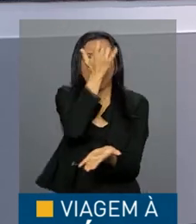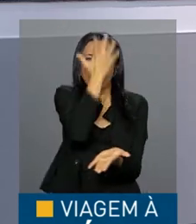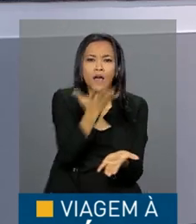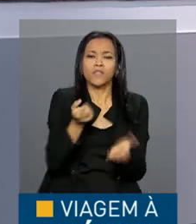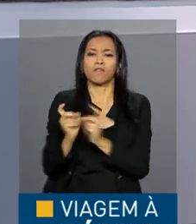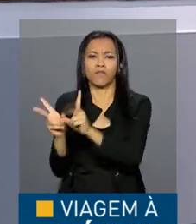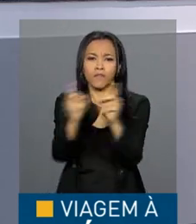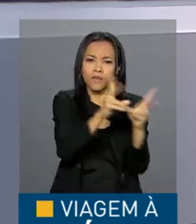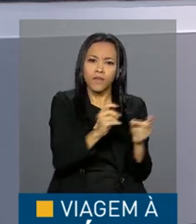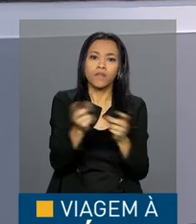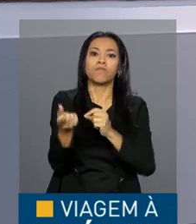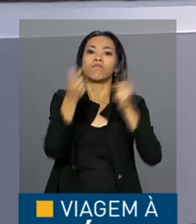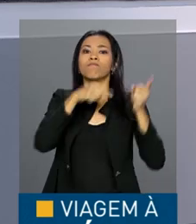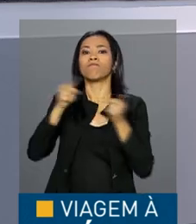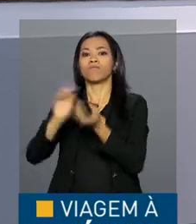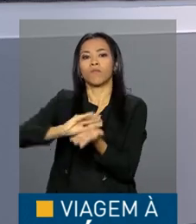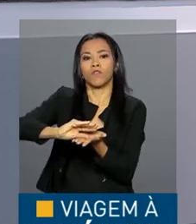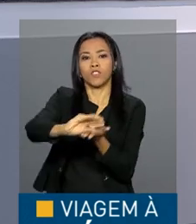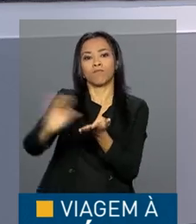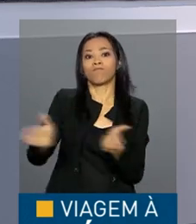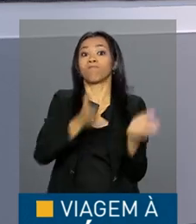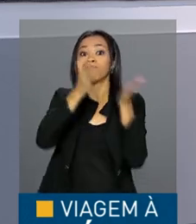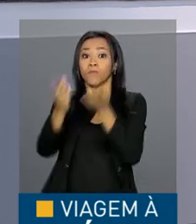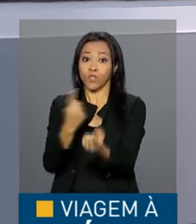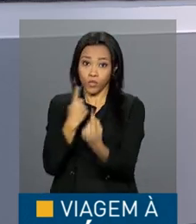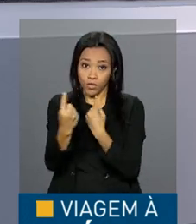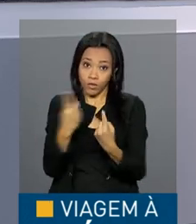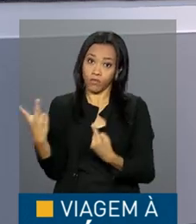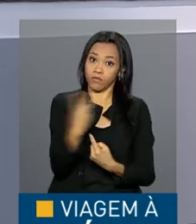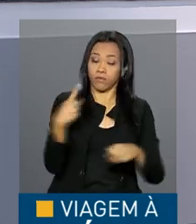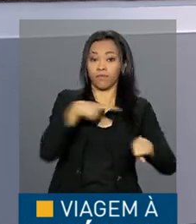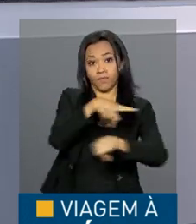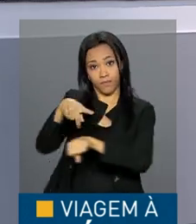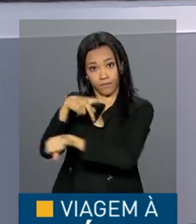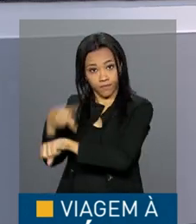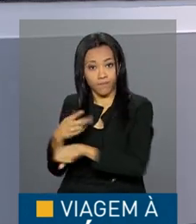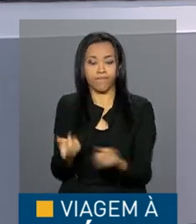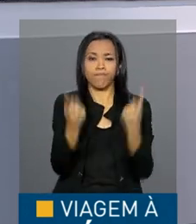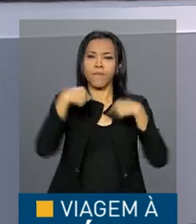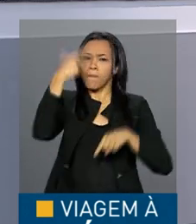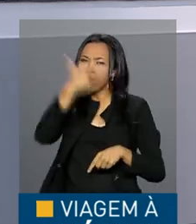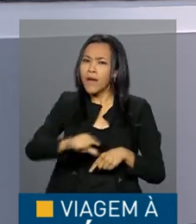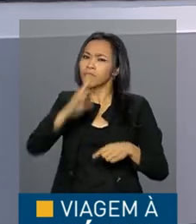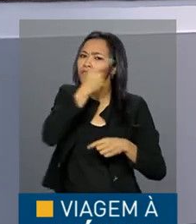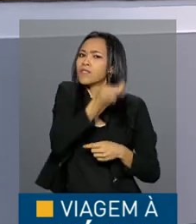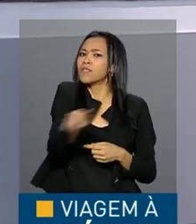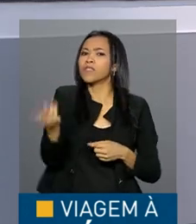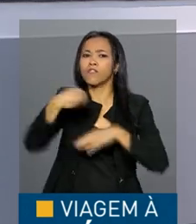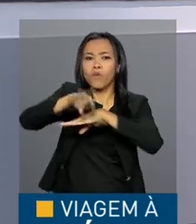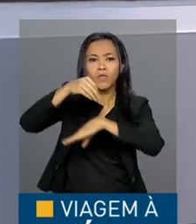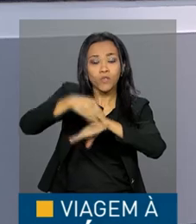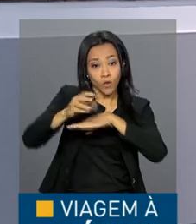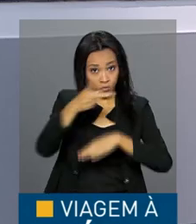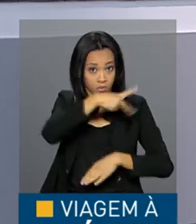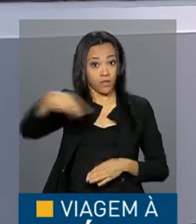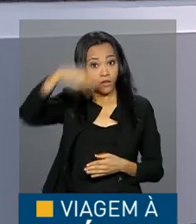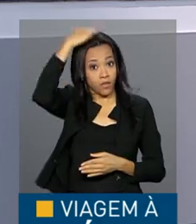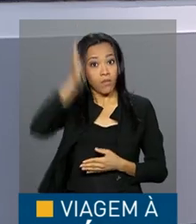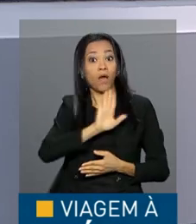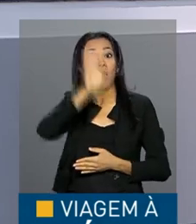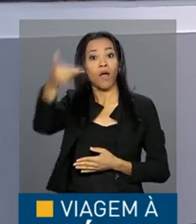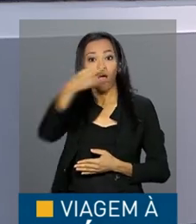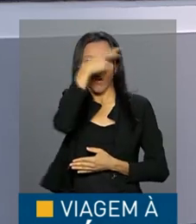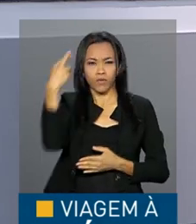o comércio, os investimentos e o diálogo entre os dois países. Mais sobre esta visita oficial do presidente Michel Temer à